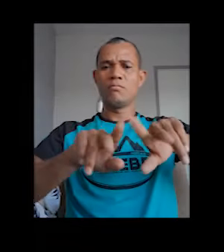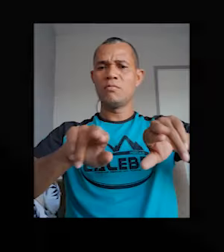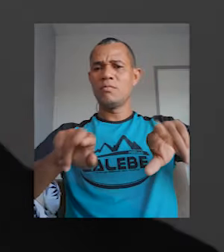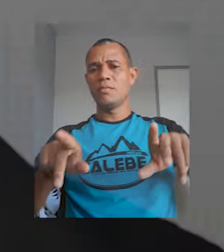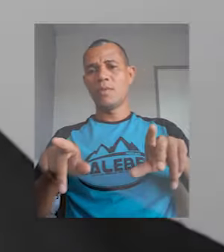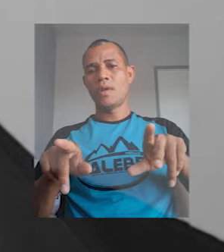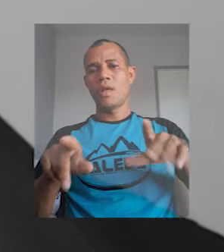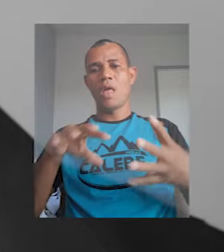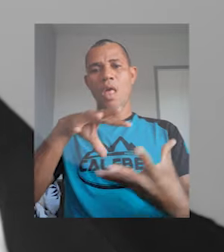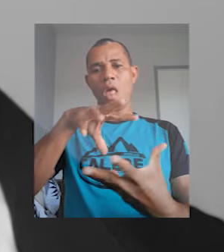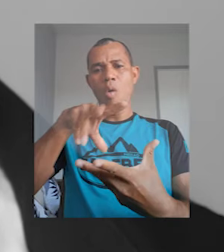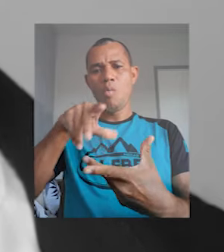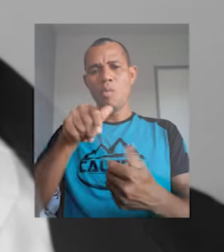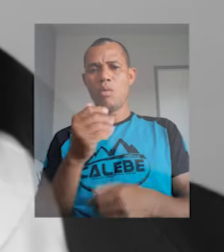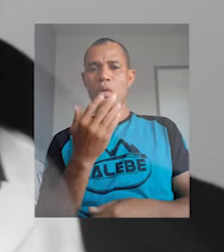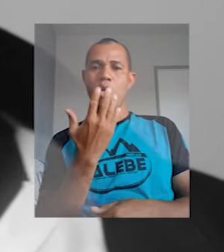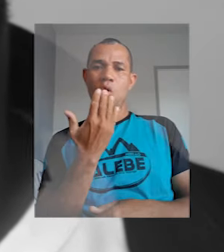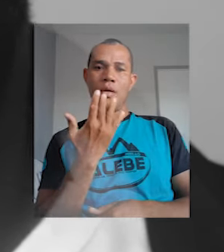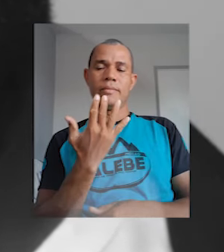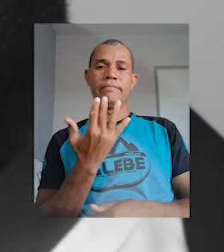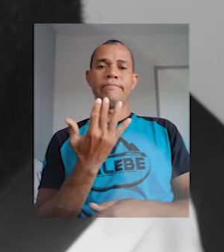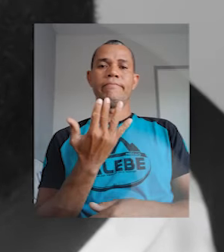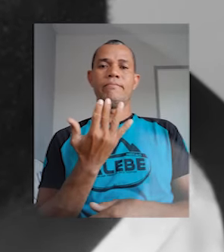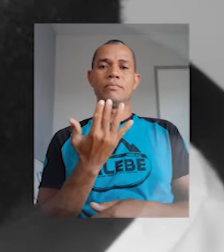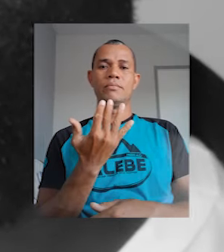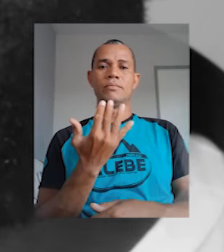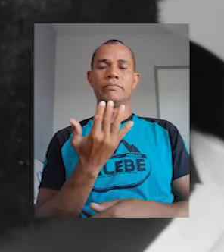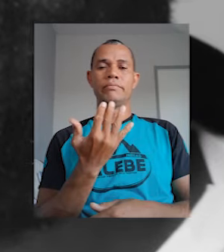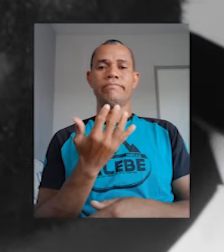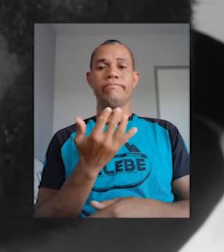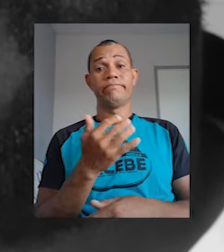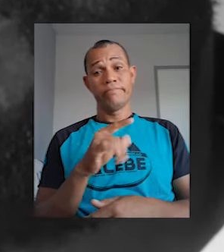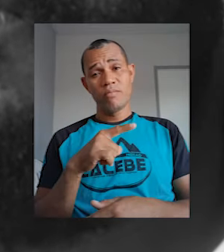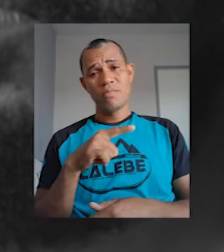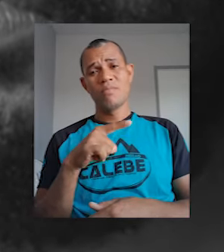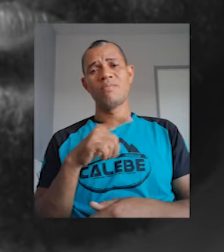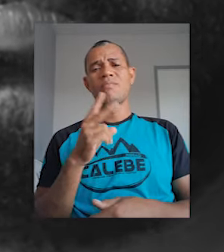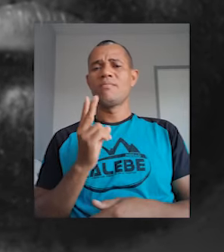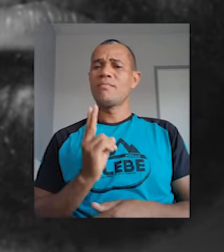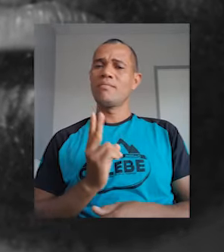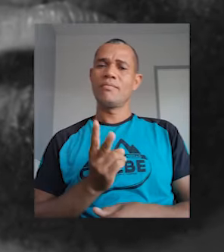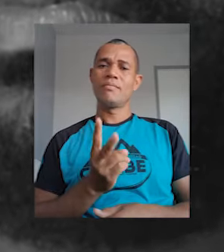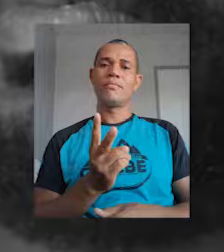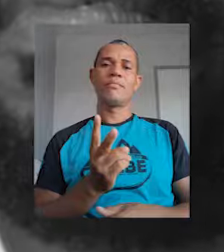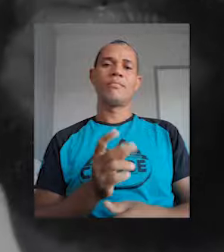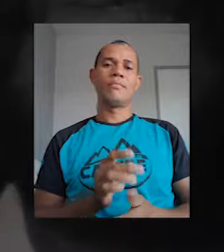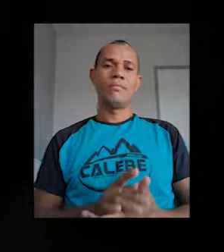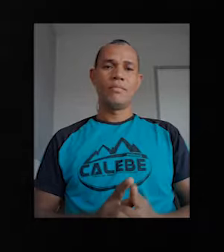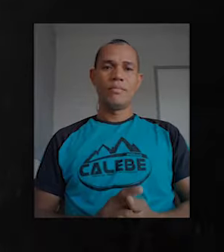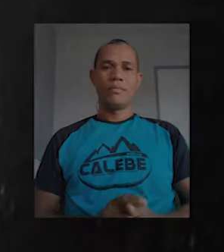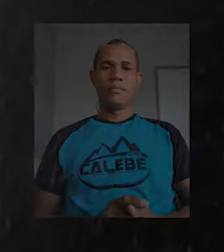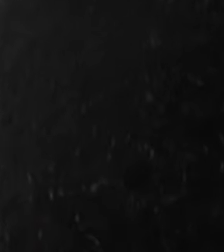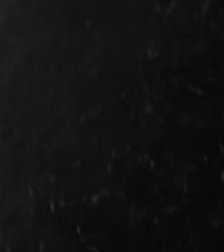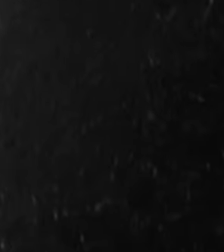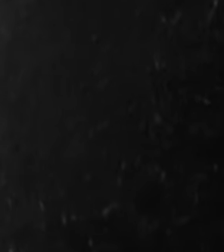A diferença nesse mundo de cores, ela infelizmente vai existir.